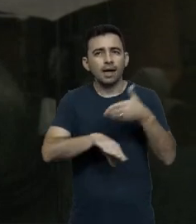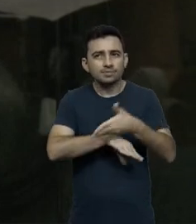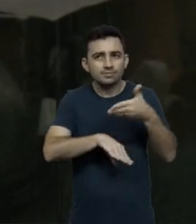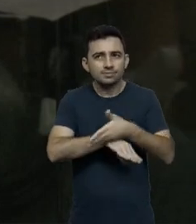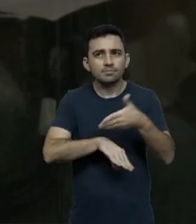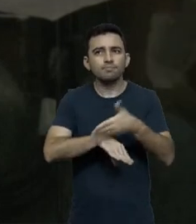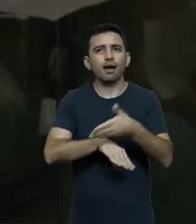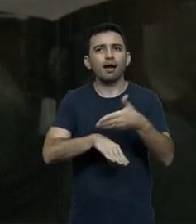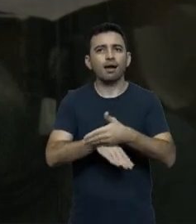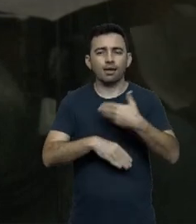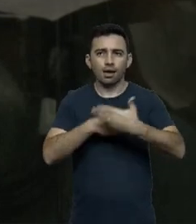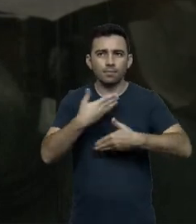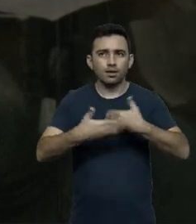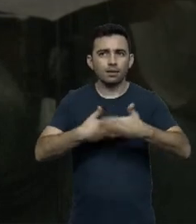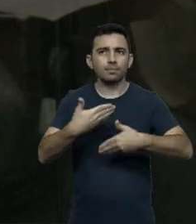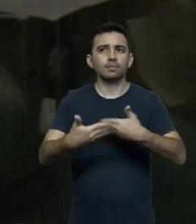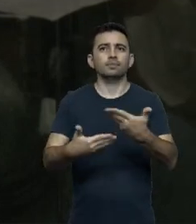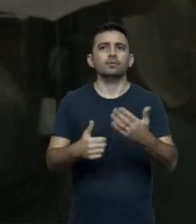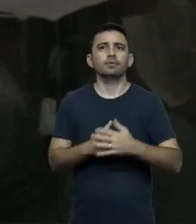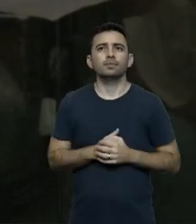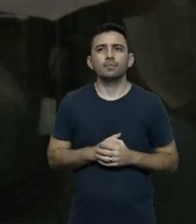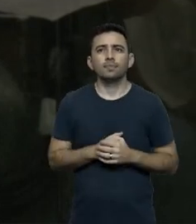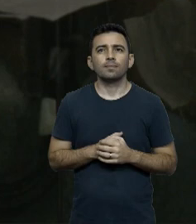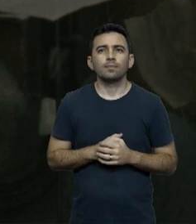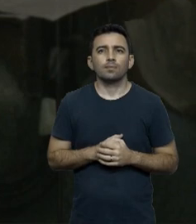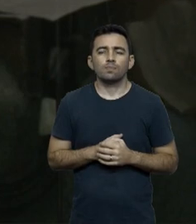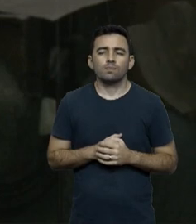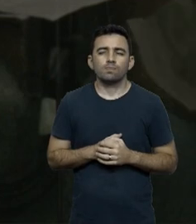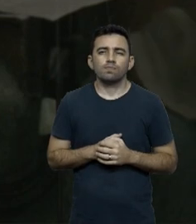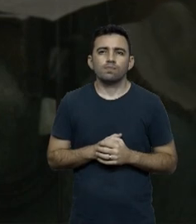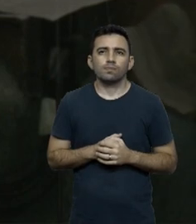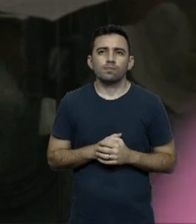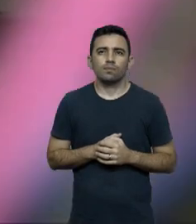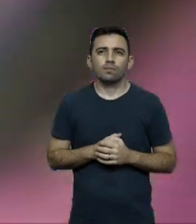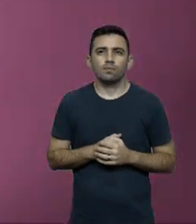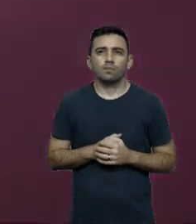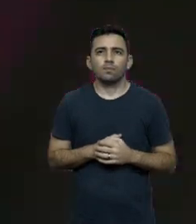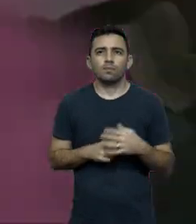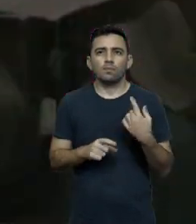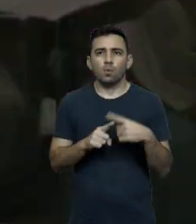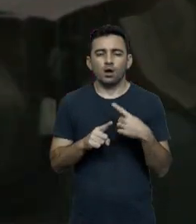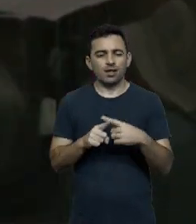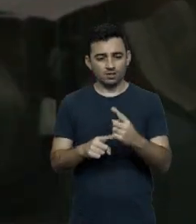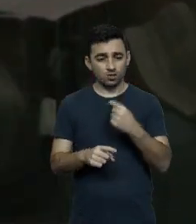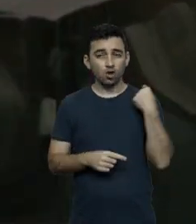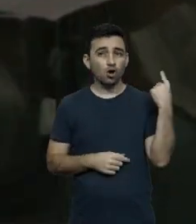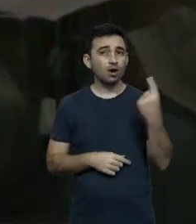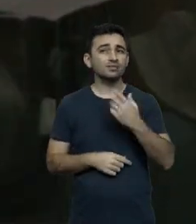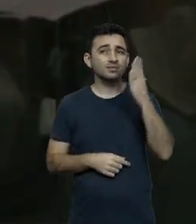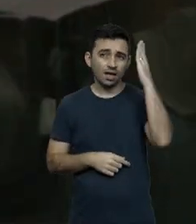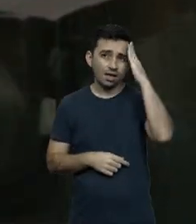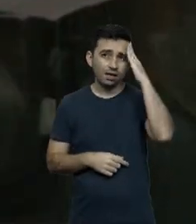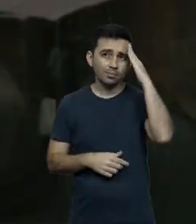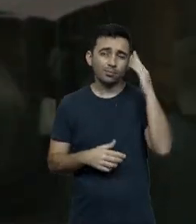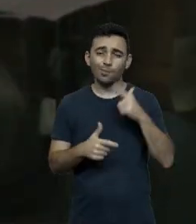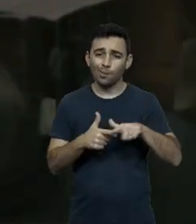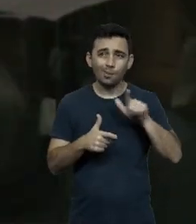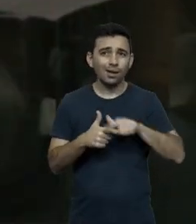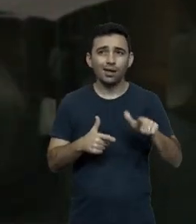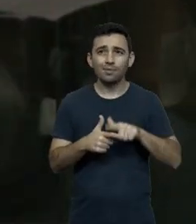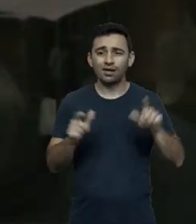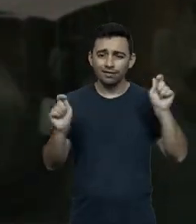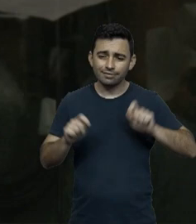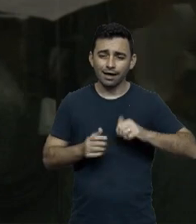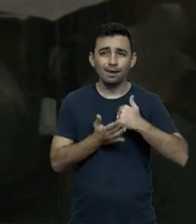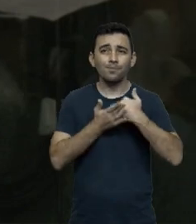encaminhamento dos processos seletivos também porque a gente que sabe dos problemas a gente tem muito